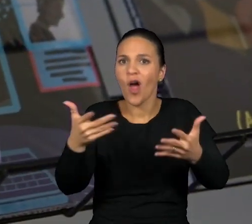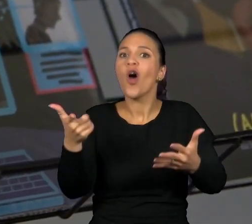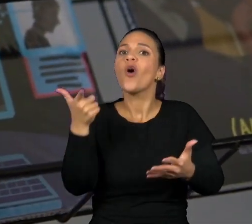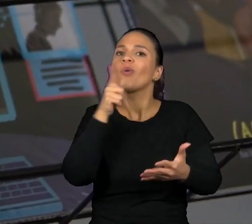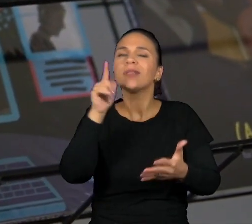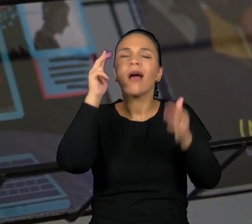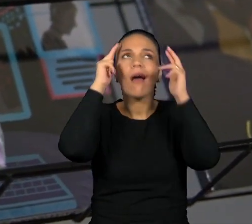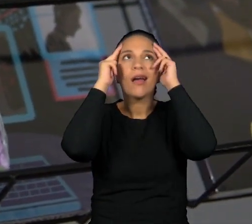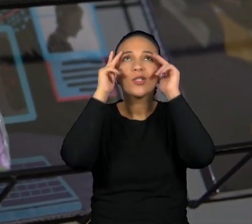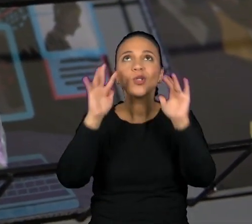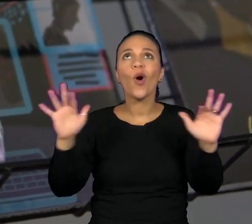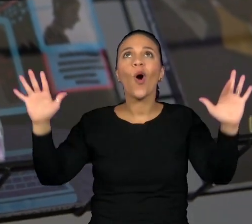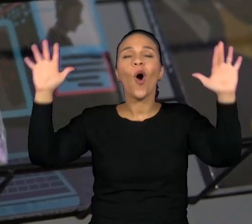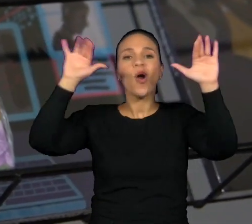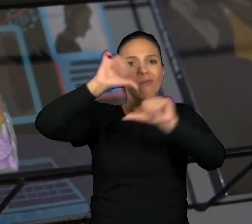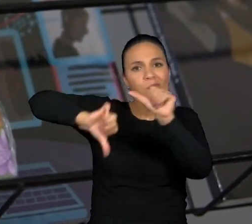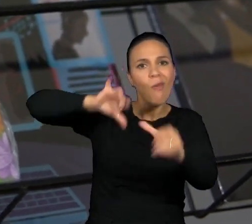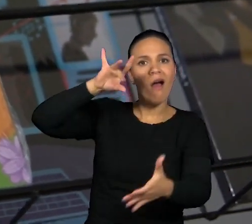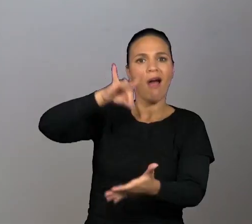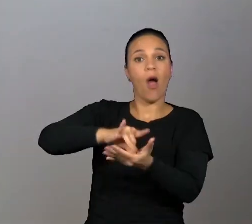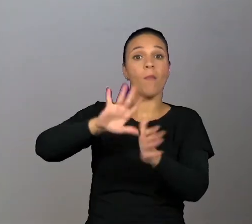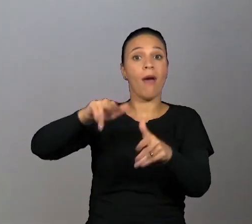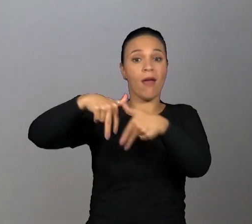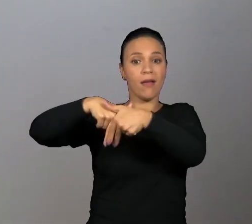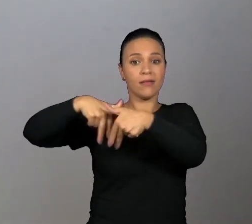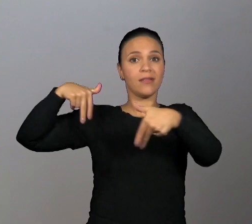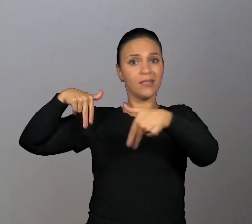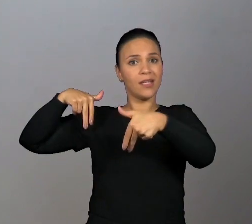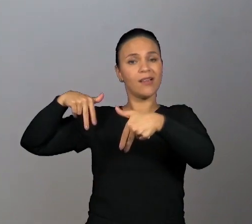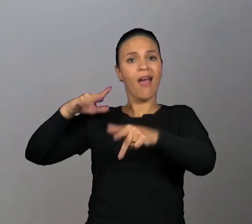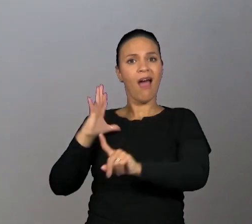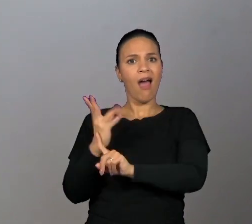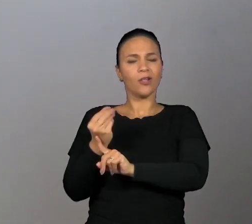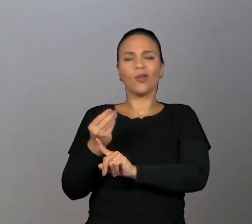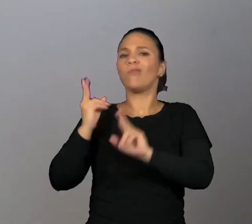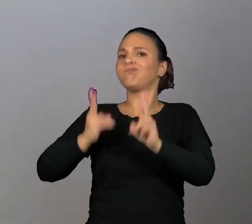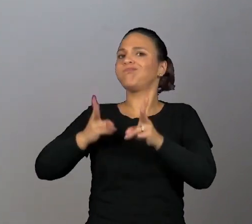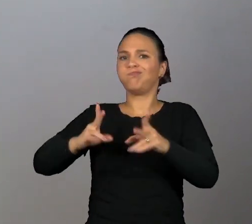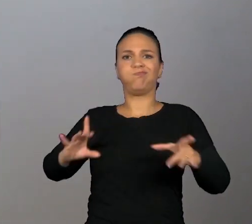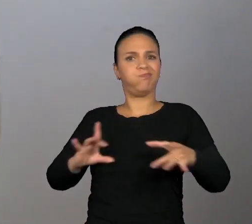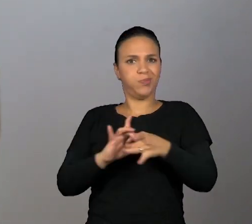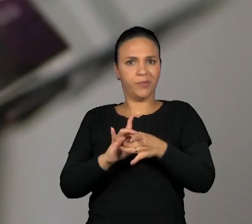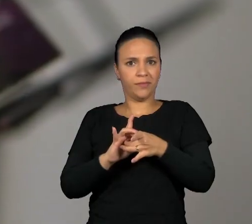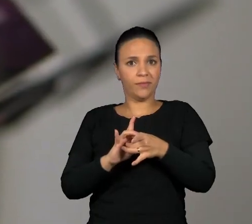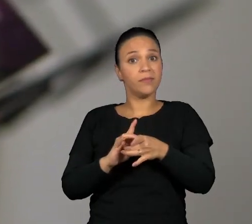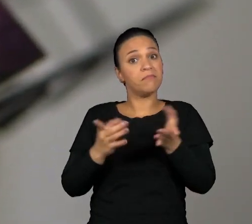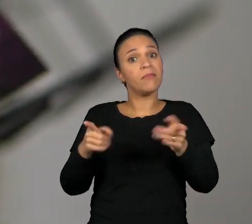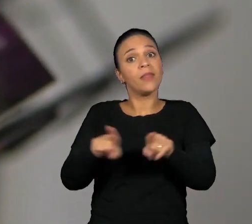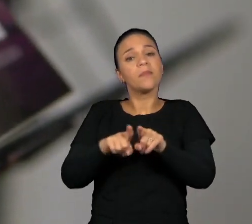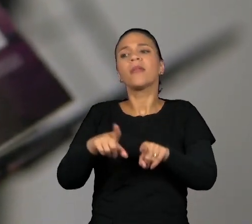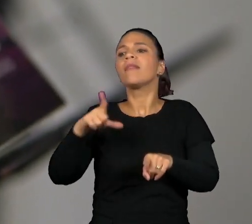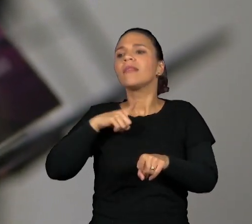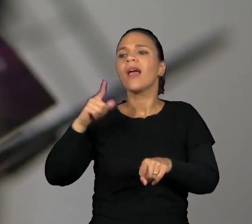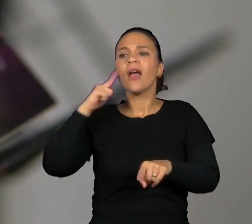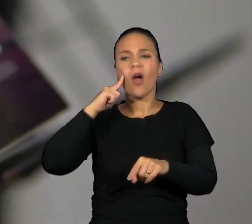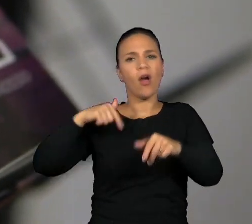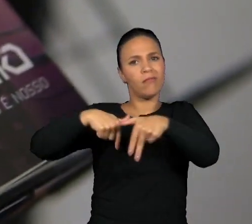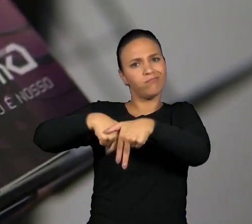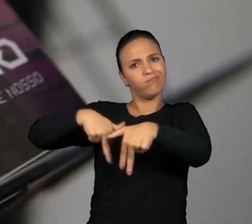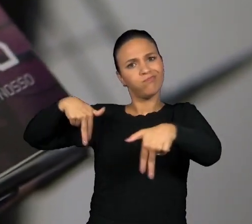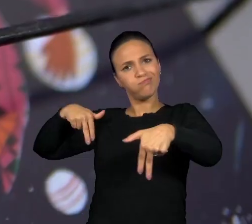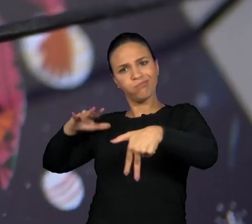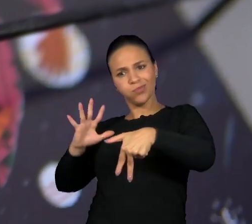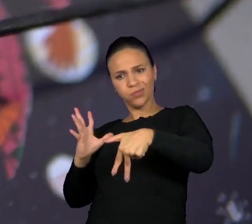sem se desvincular da nossa ancestralidade. E ela vai trazer um ambiente onde essas pessoas, a escravidão e as mazelas